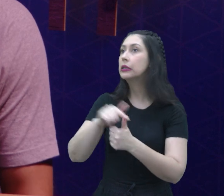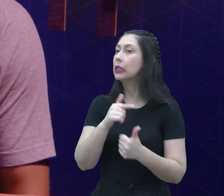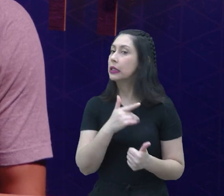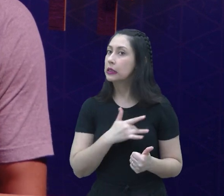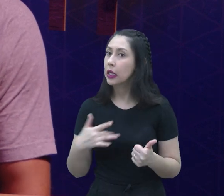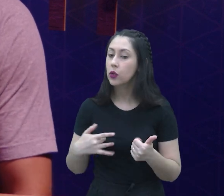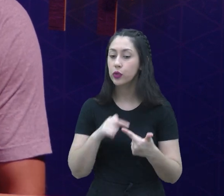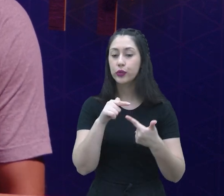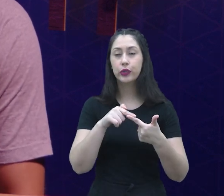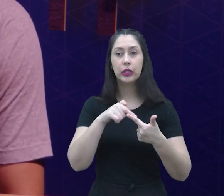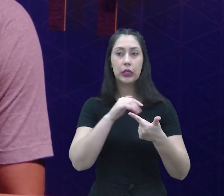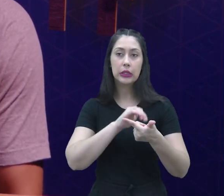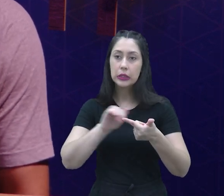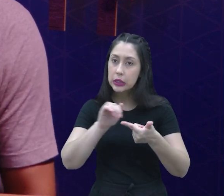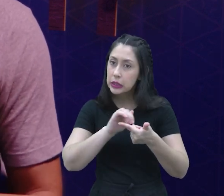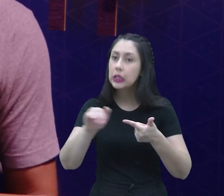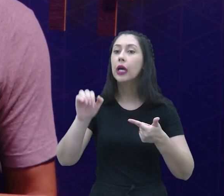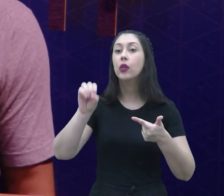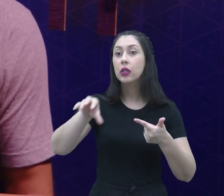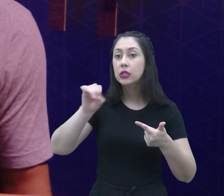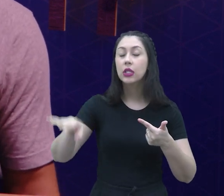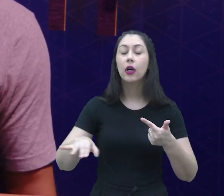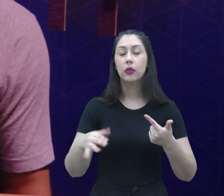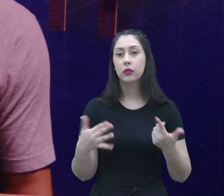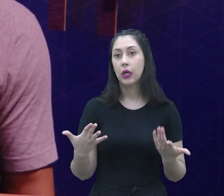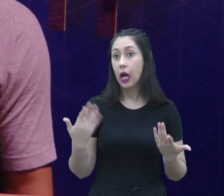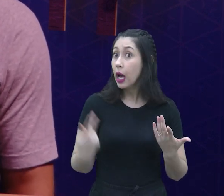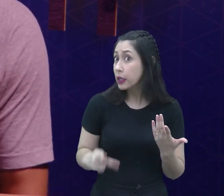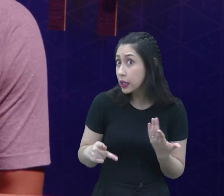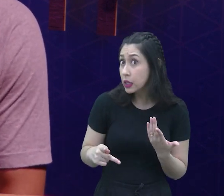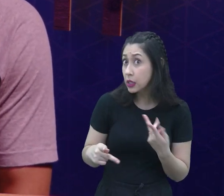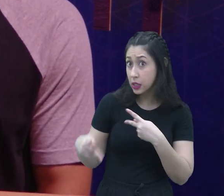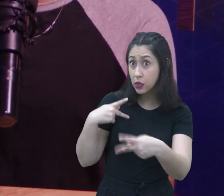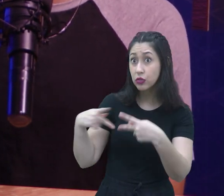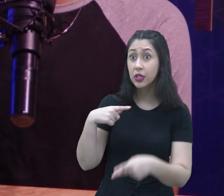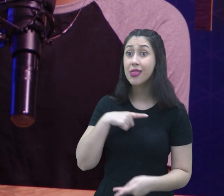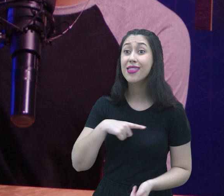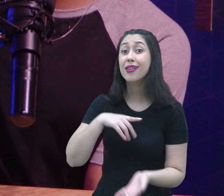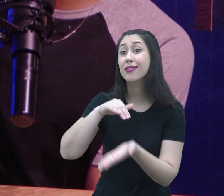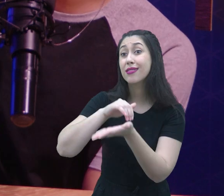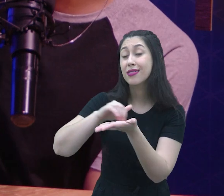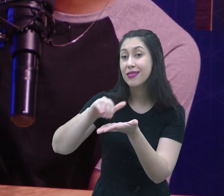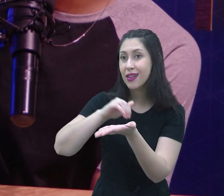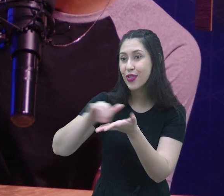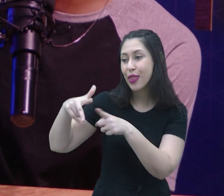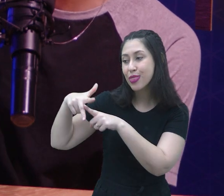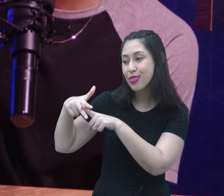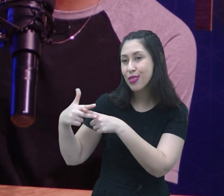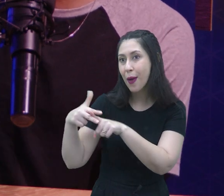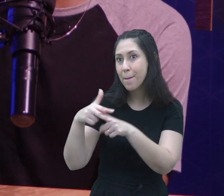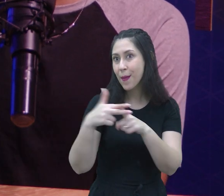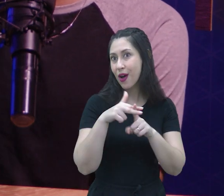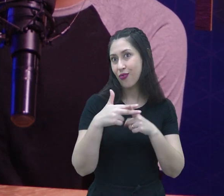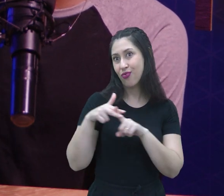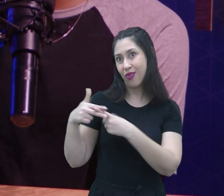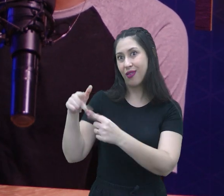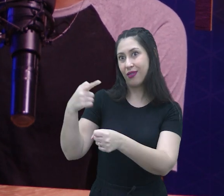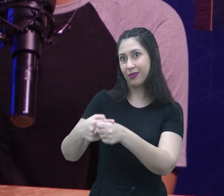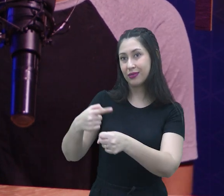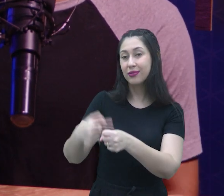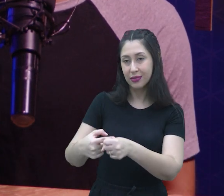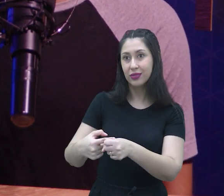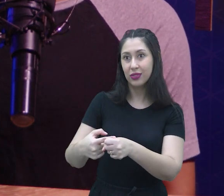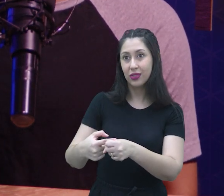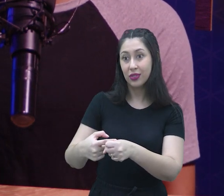educação, né, municipal também. Aqui em São José, por exemplo, a gente tem a Secretaria de Manutenção da